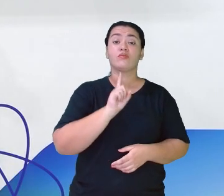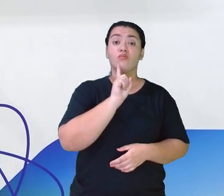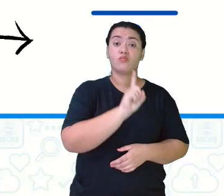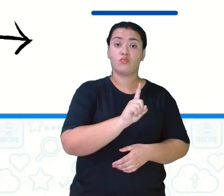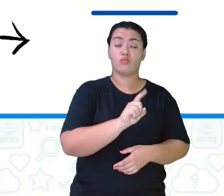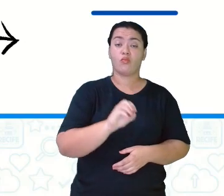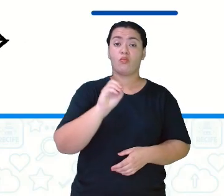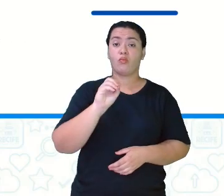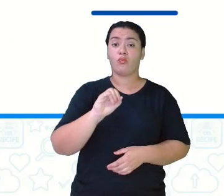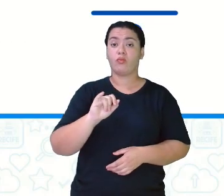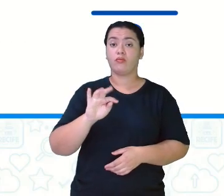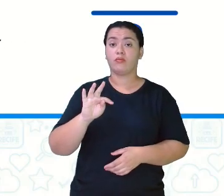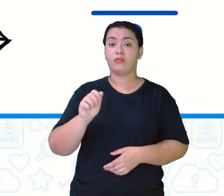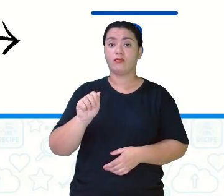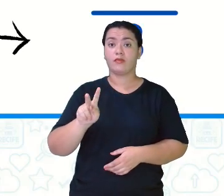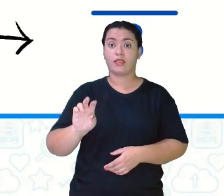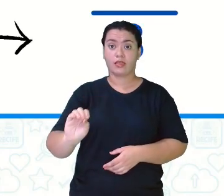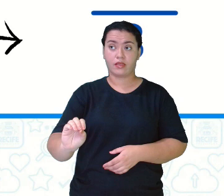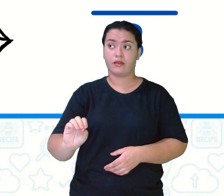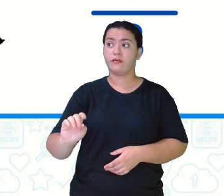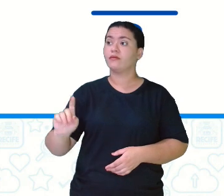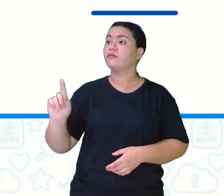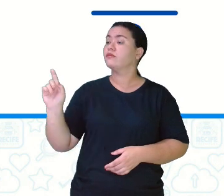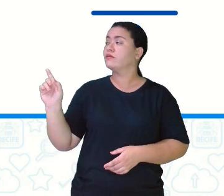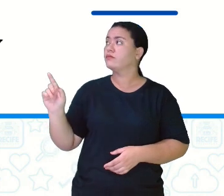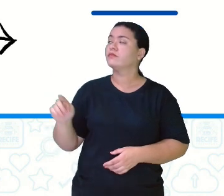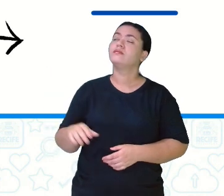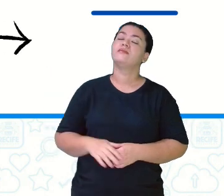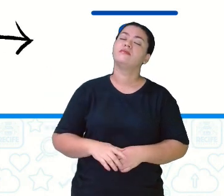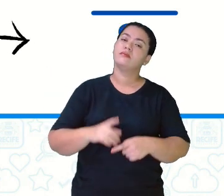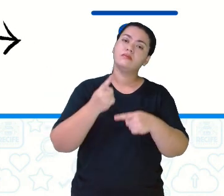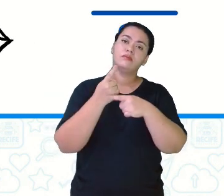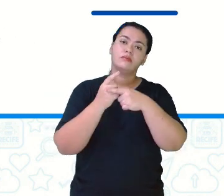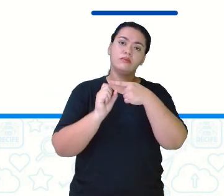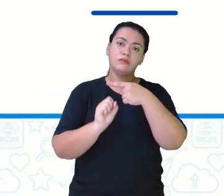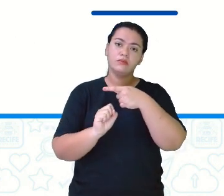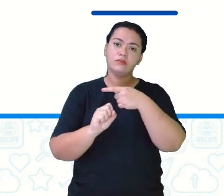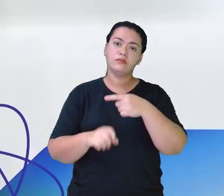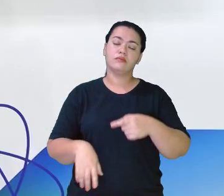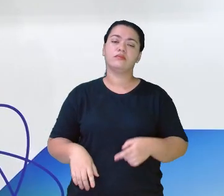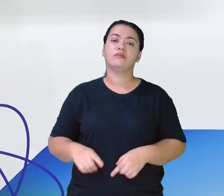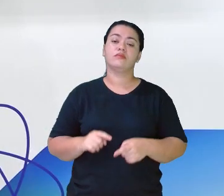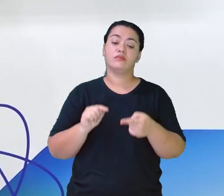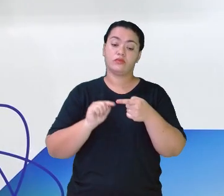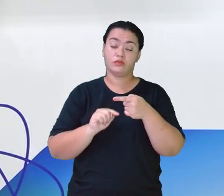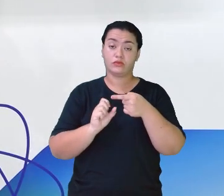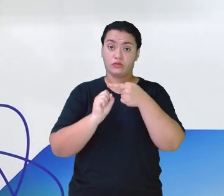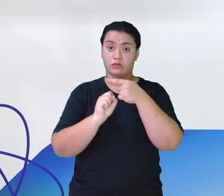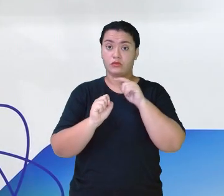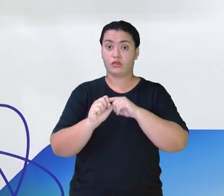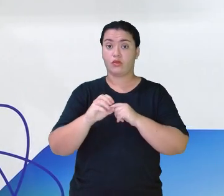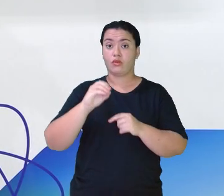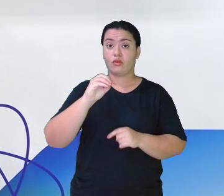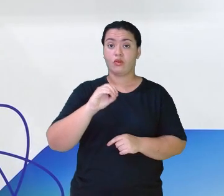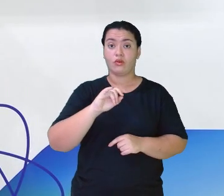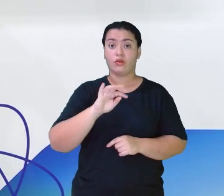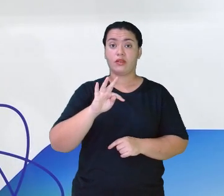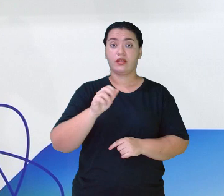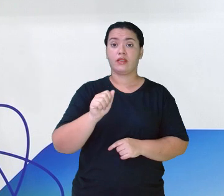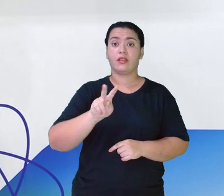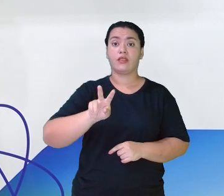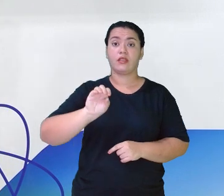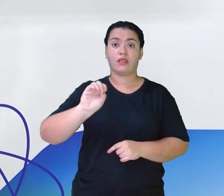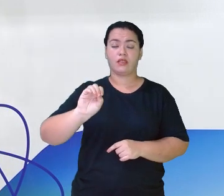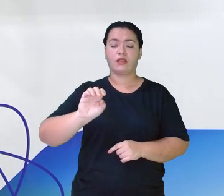1/8. Estão observando aí, ó, 1 em cima e 8 embaixo. E é oitavo no singular, porque em cima eu só